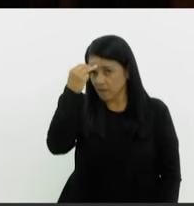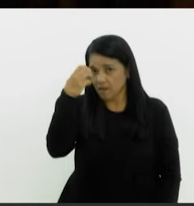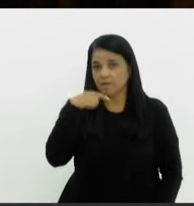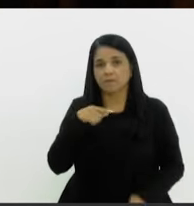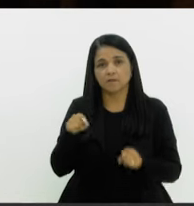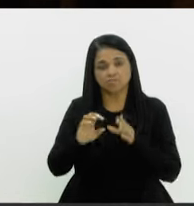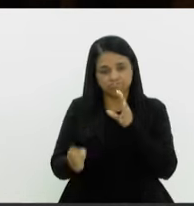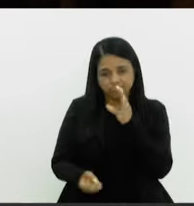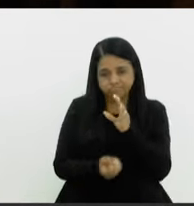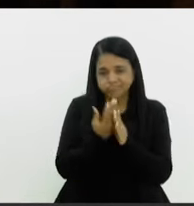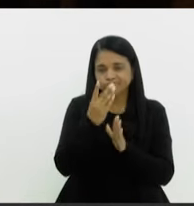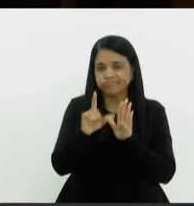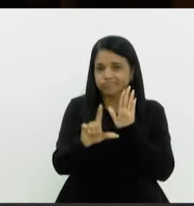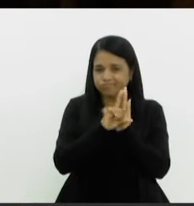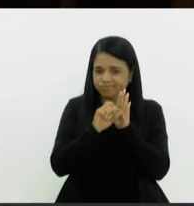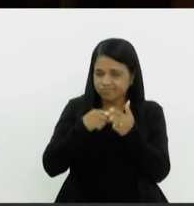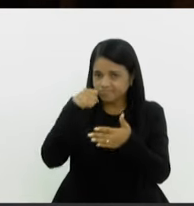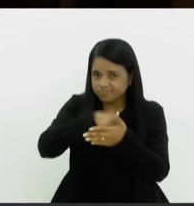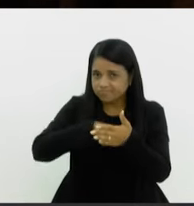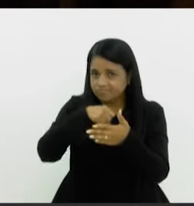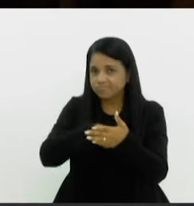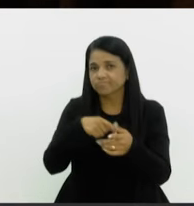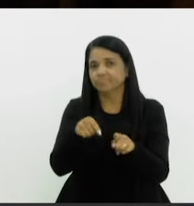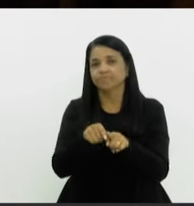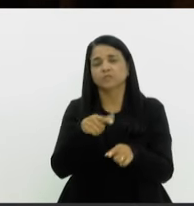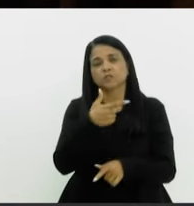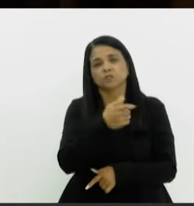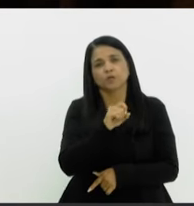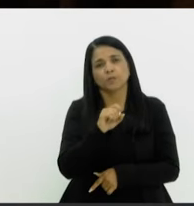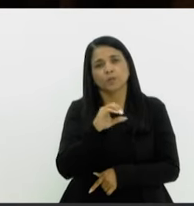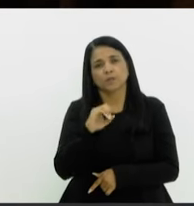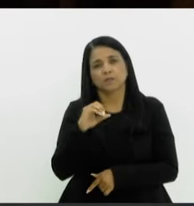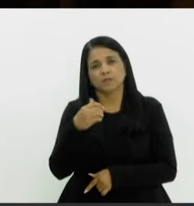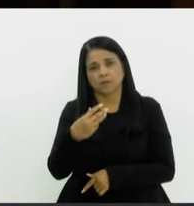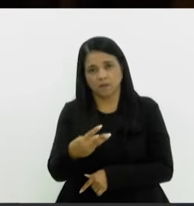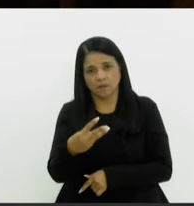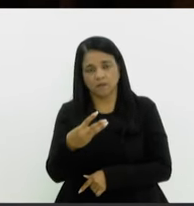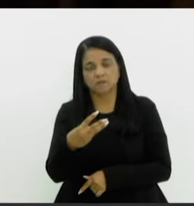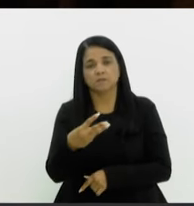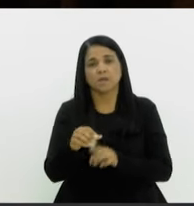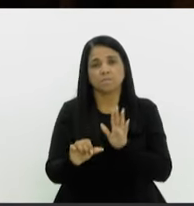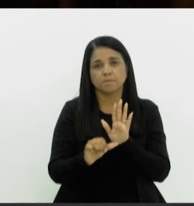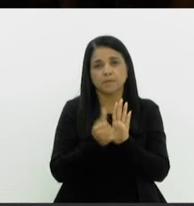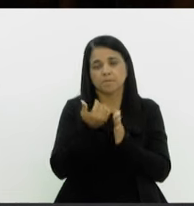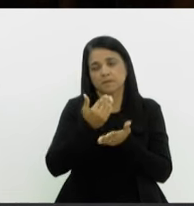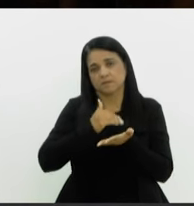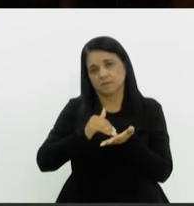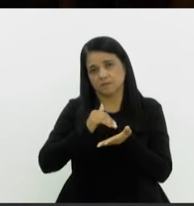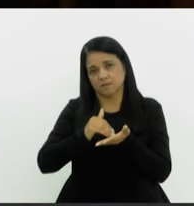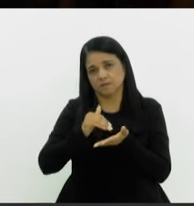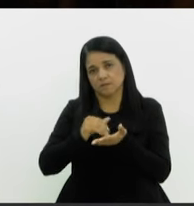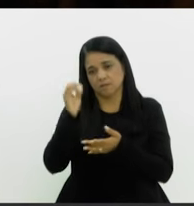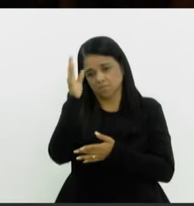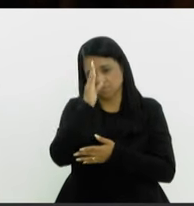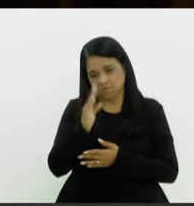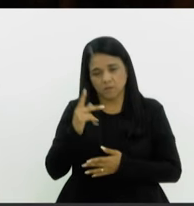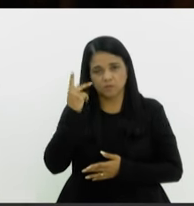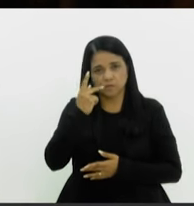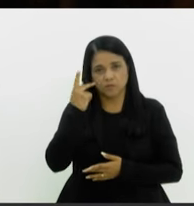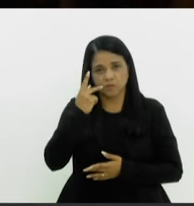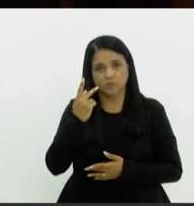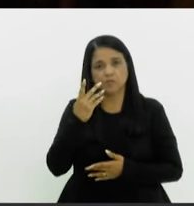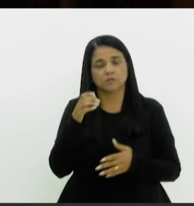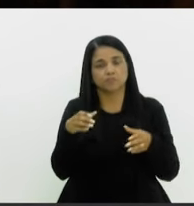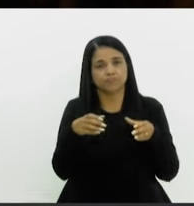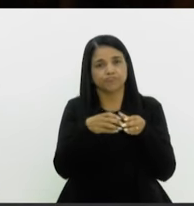e foi ali naquele momento em 2003 quando foi criada a nossa primeira secretaria nacional de políticas para as